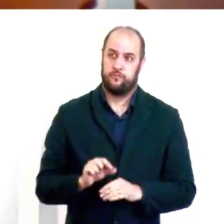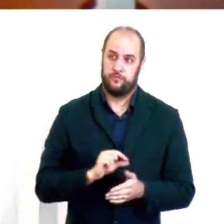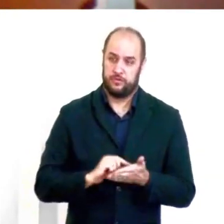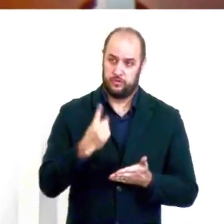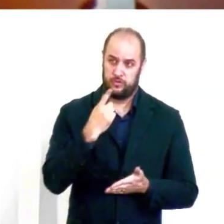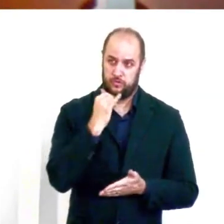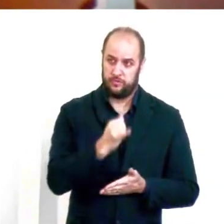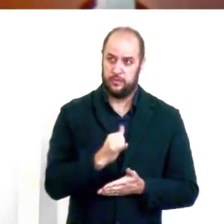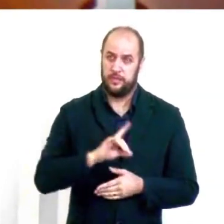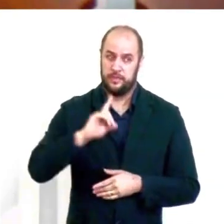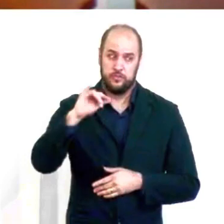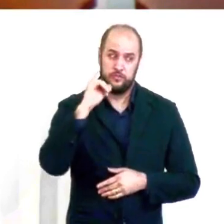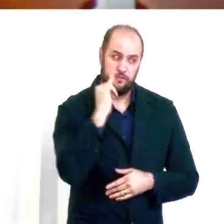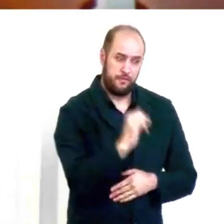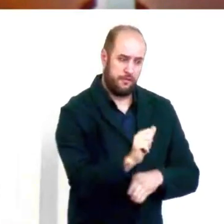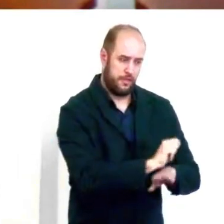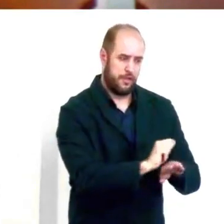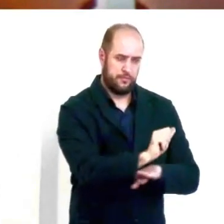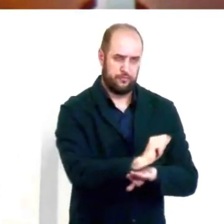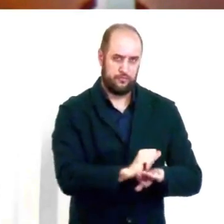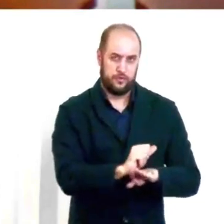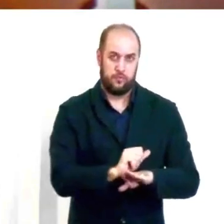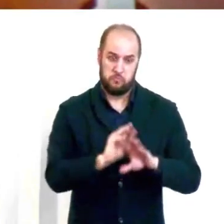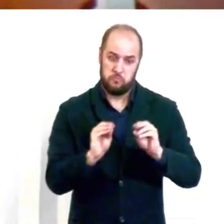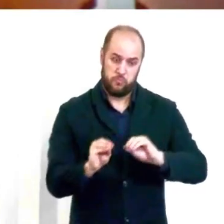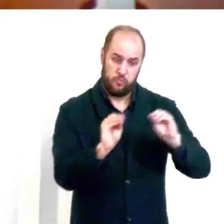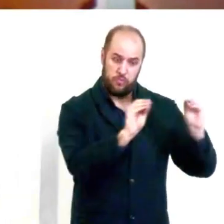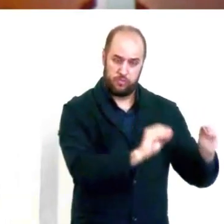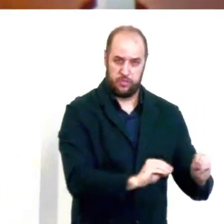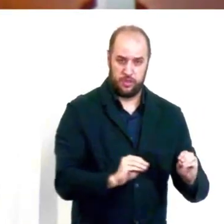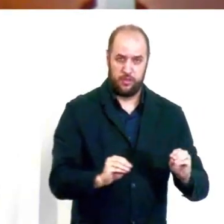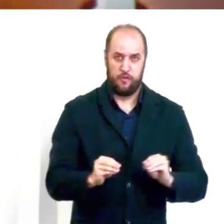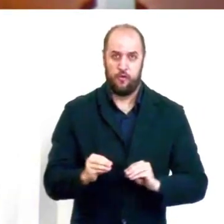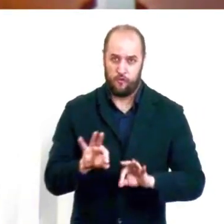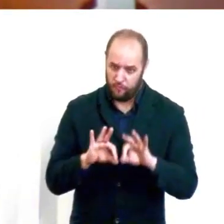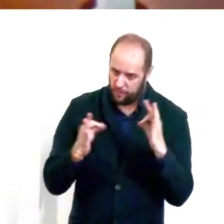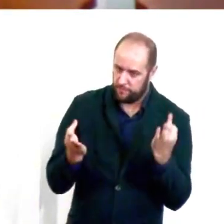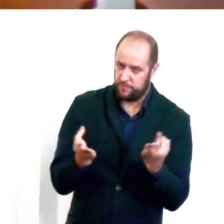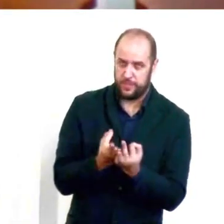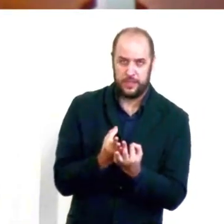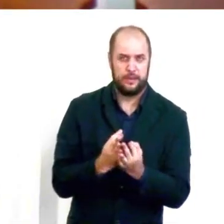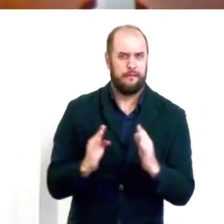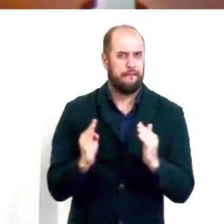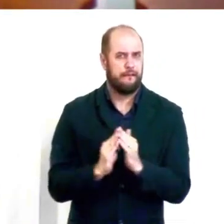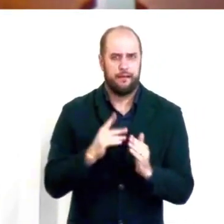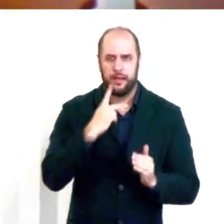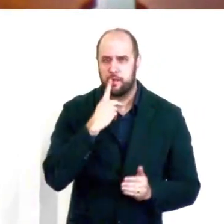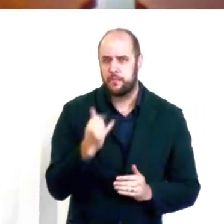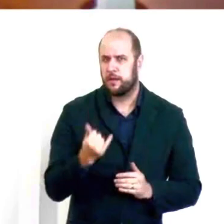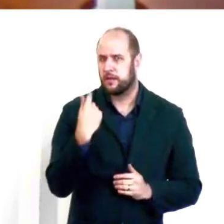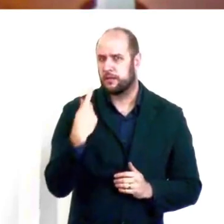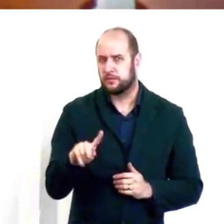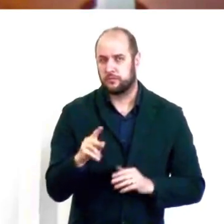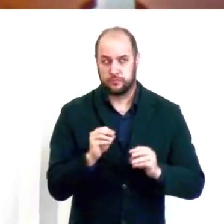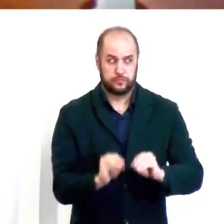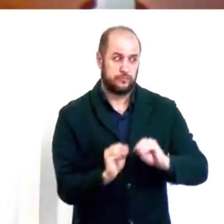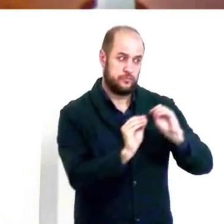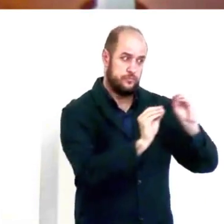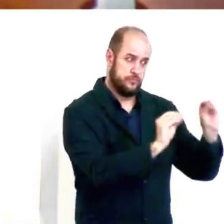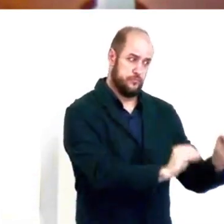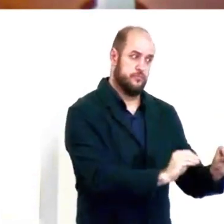Senhor a Abrão, sai da tua terra, da tua parentela e da casa de teu pai e vai para a